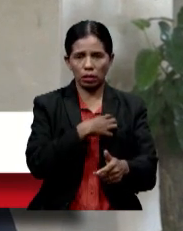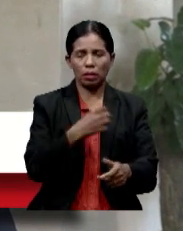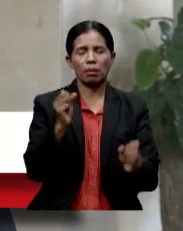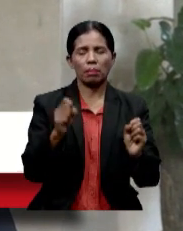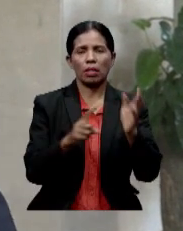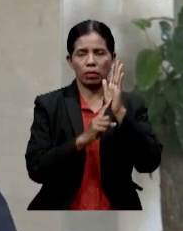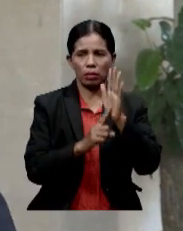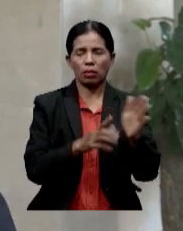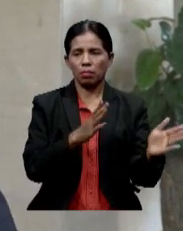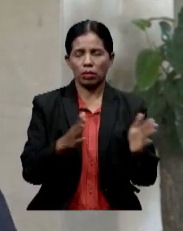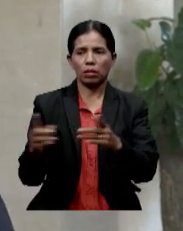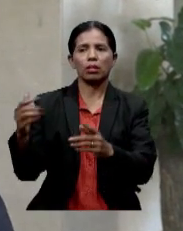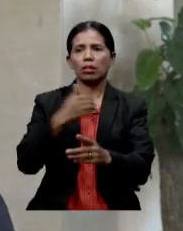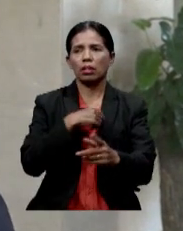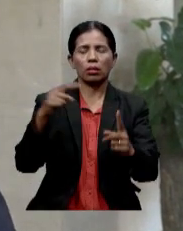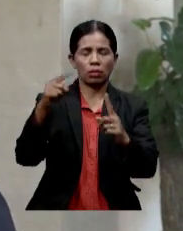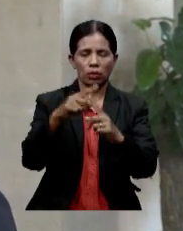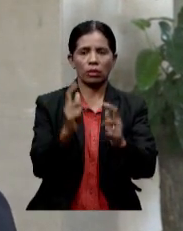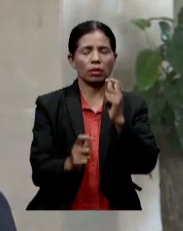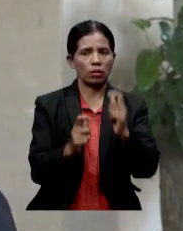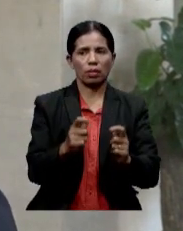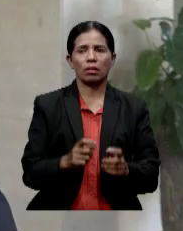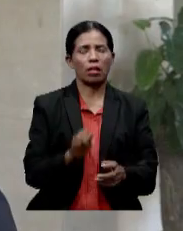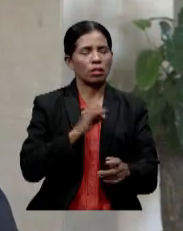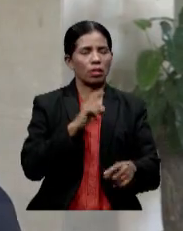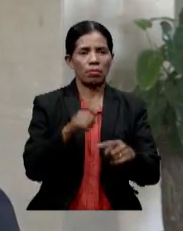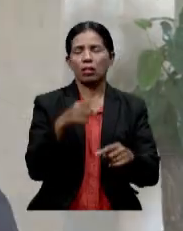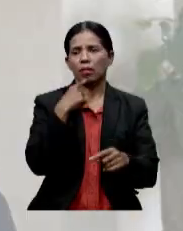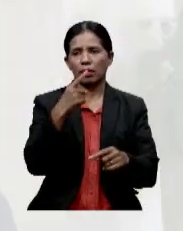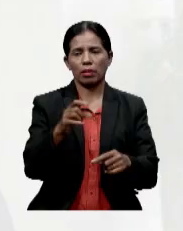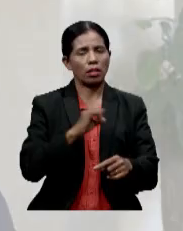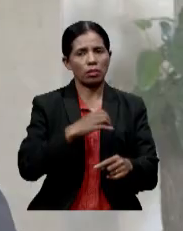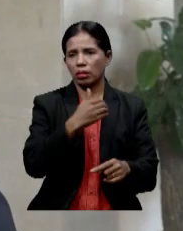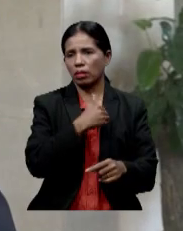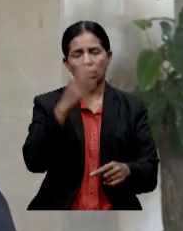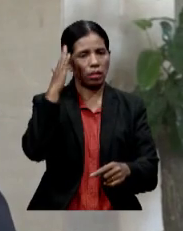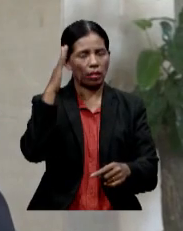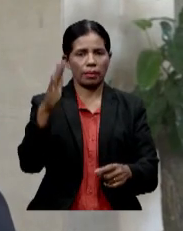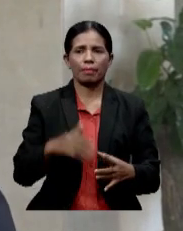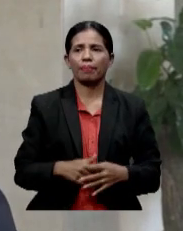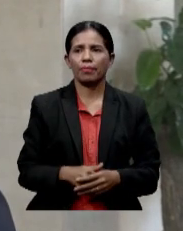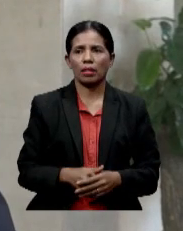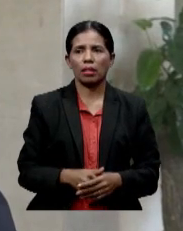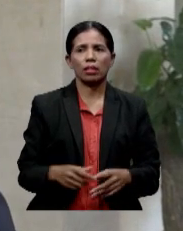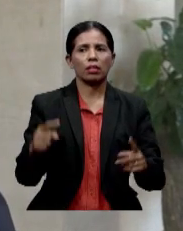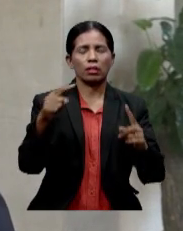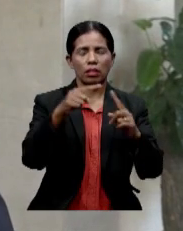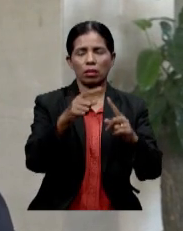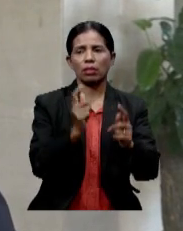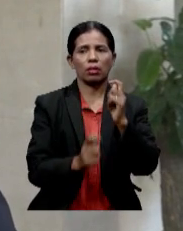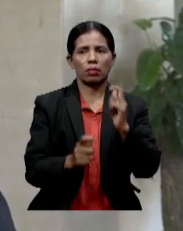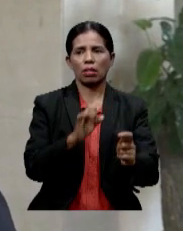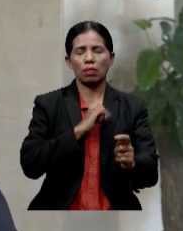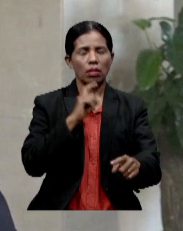mo bes proses ne sida to to tribunal halu platet batira ya deta kita laten to gar sida to tribunal agor habul ba halu halu platet